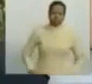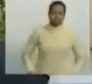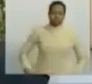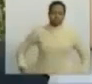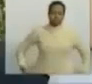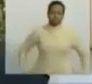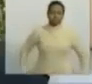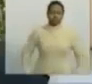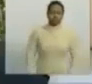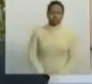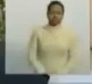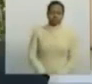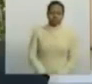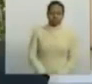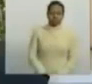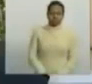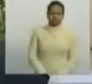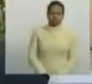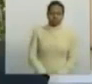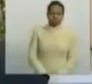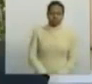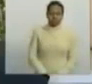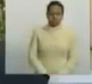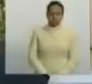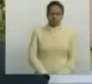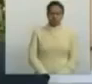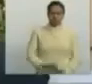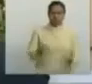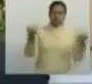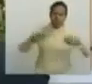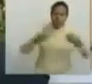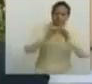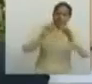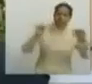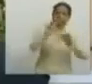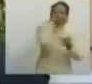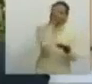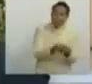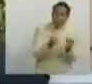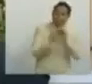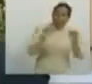Se pronuncie, sejam de Deus. Prove agora que você ora em línguas.